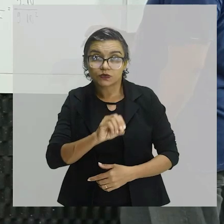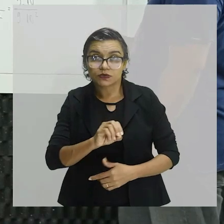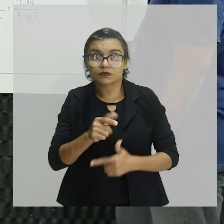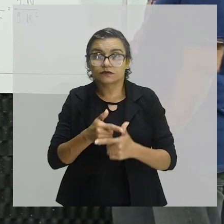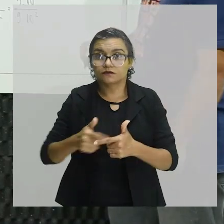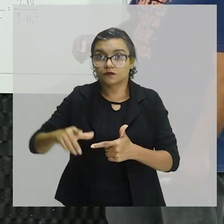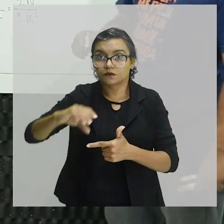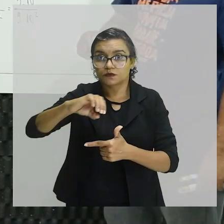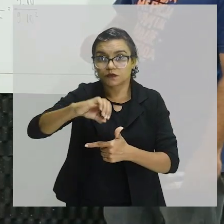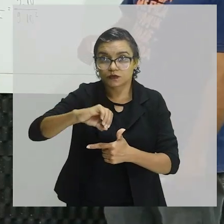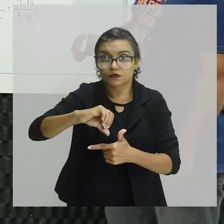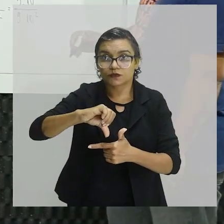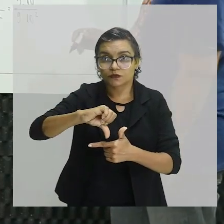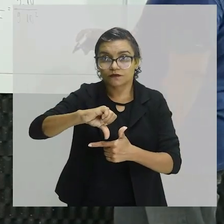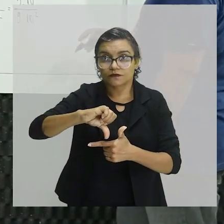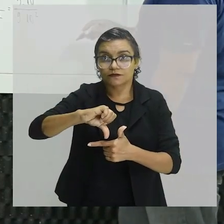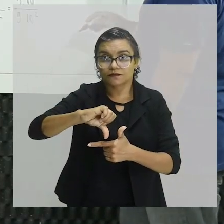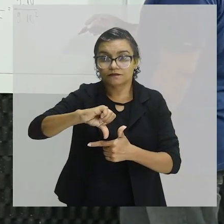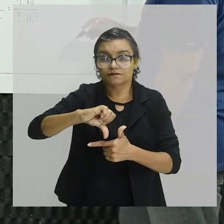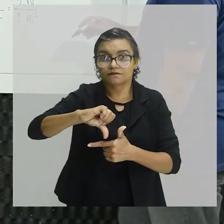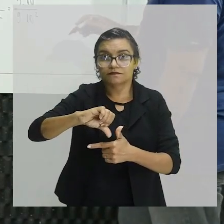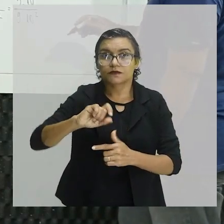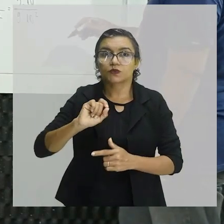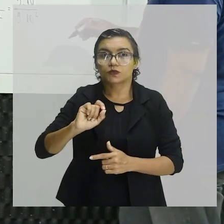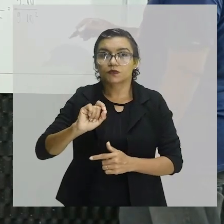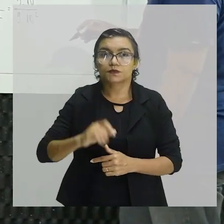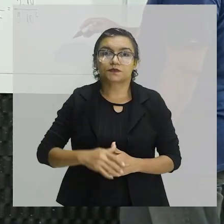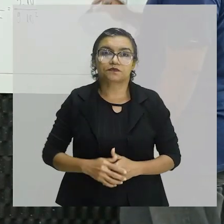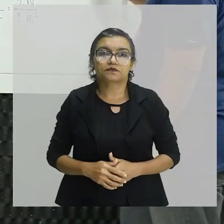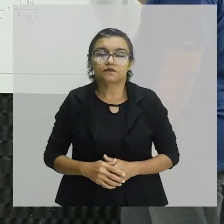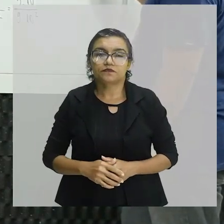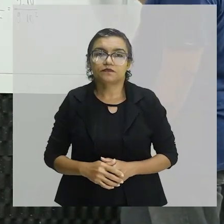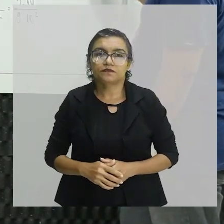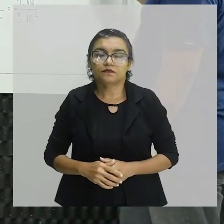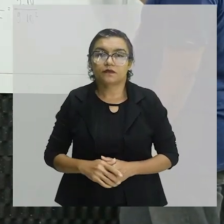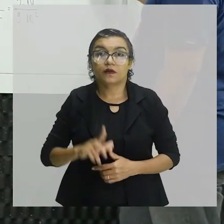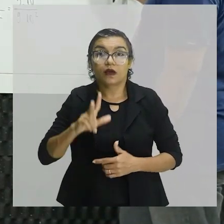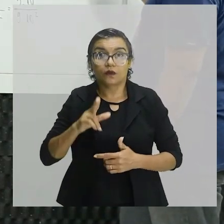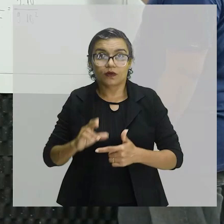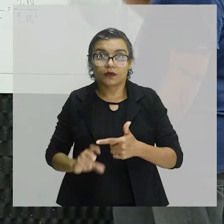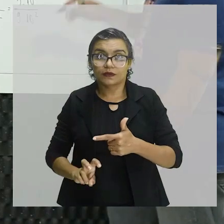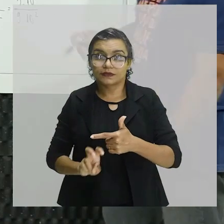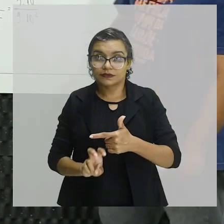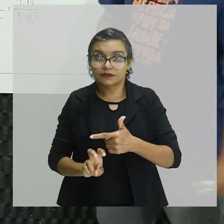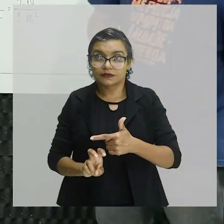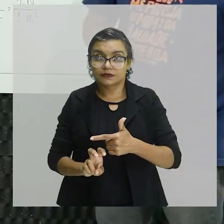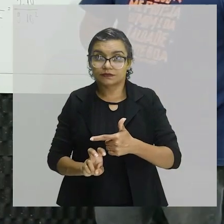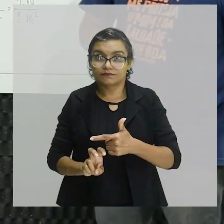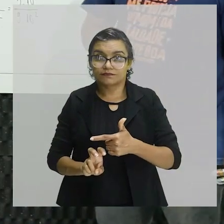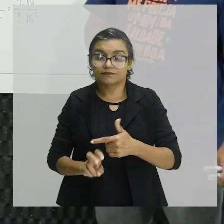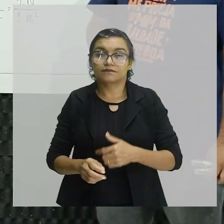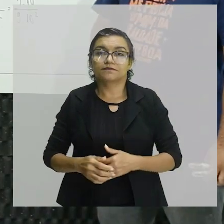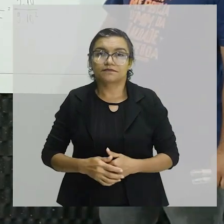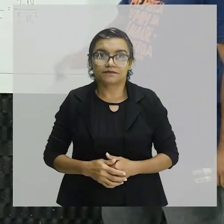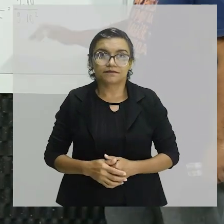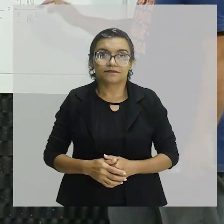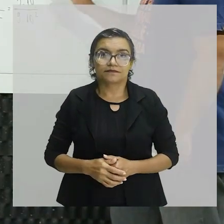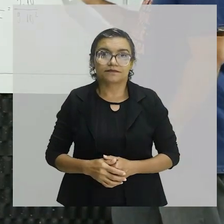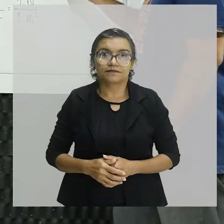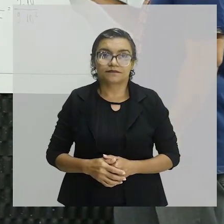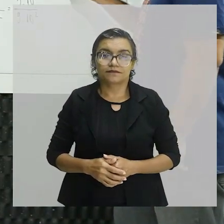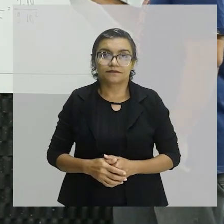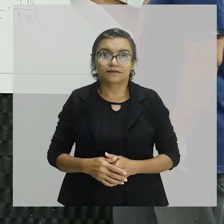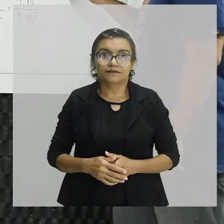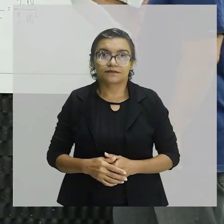9, no caso, né? Vai dar 5, porque 5 vezes 9 é 45.